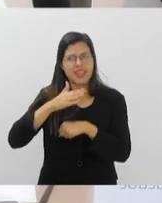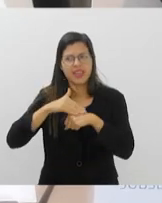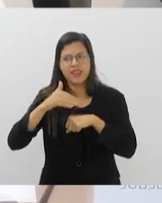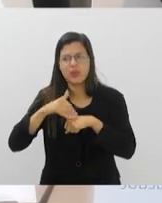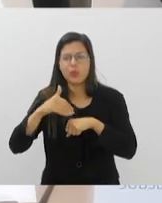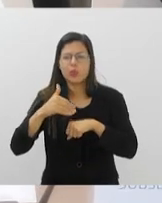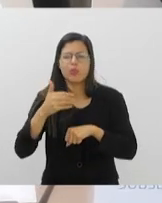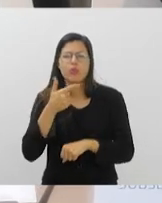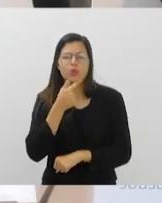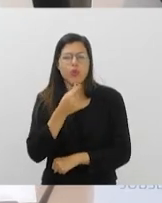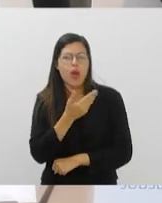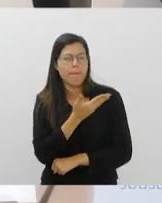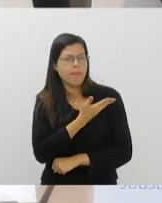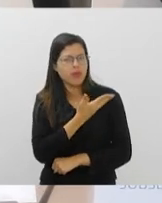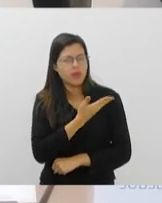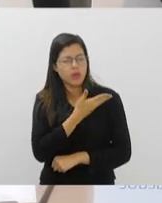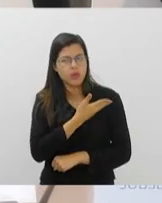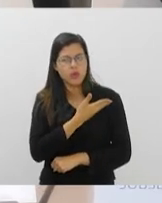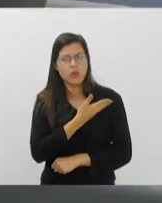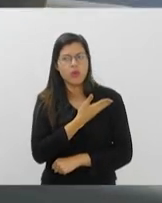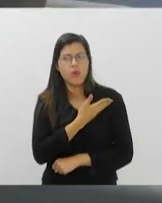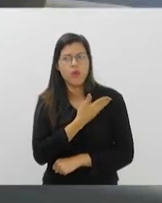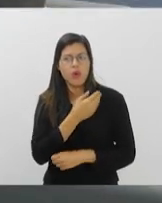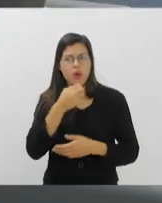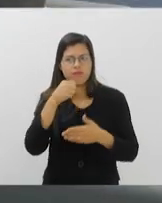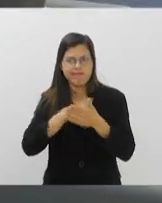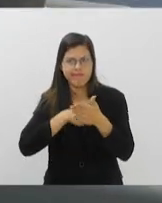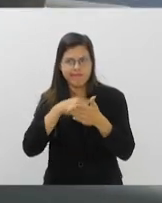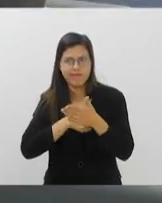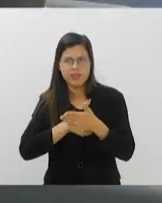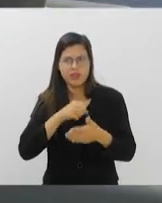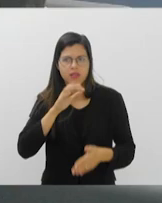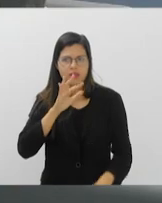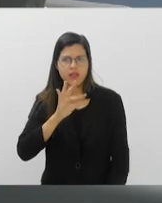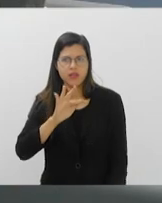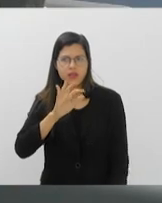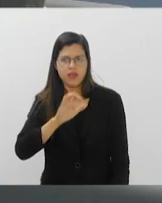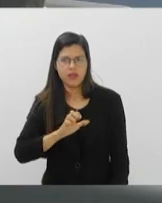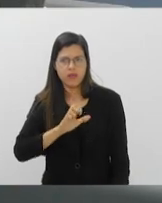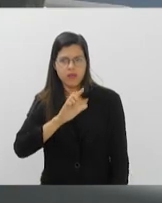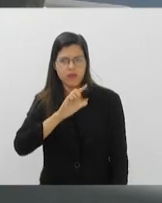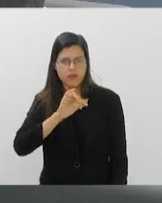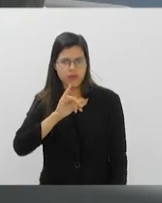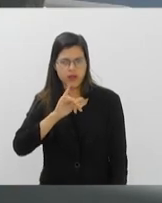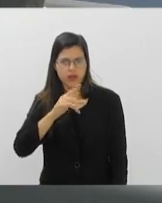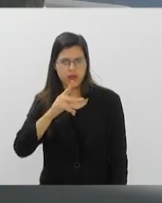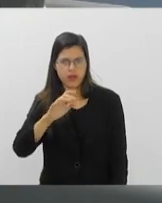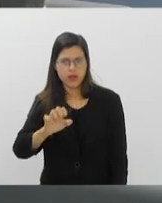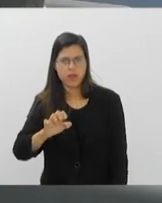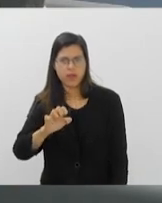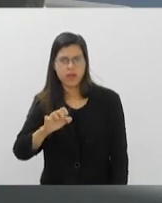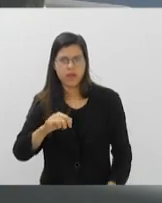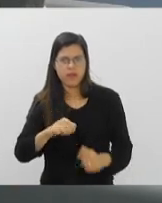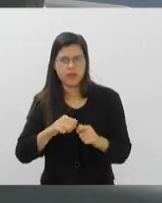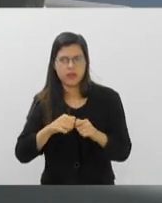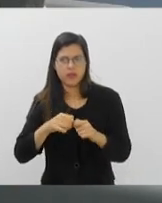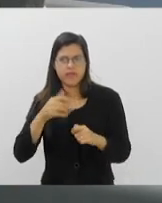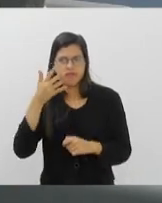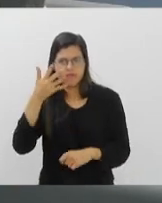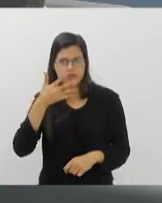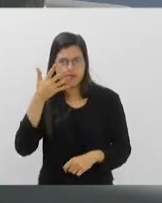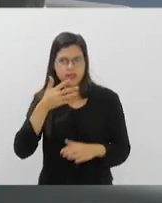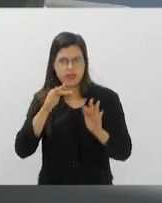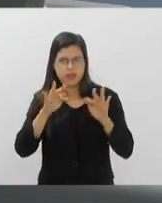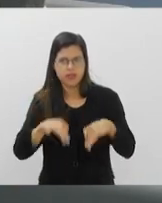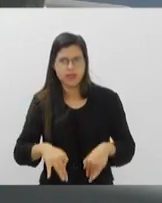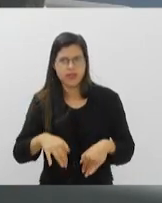amigo e companheiro de luta aí Fip fandes para fazer sua explanação e a gente encerra com a nossa quera da